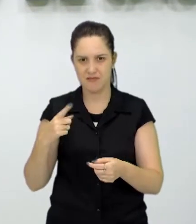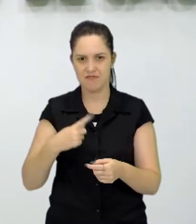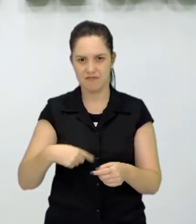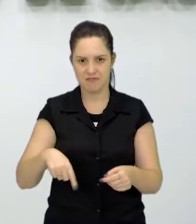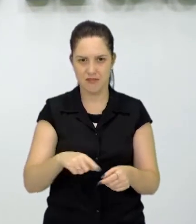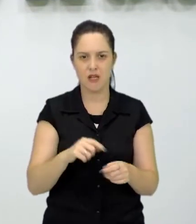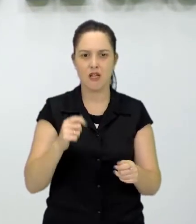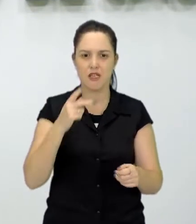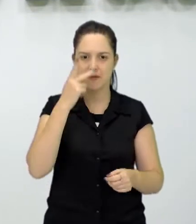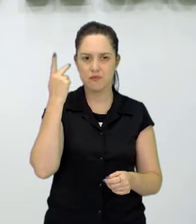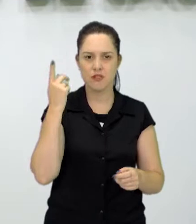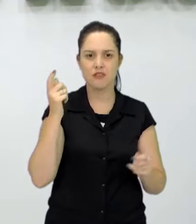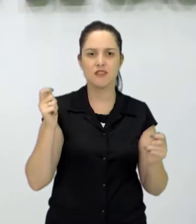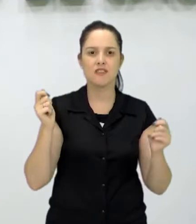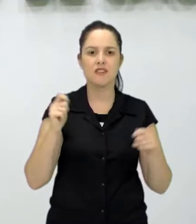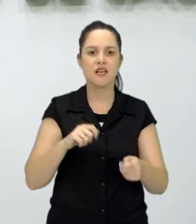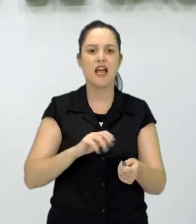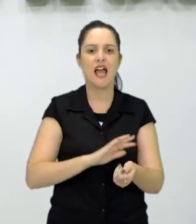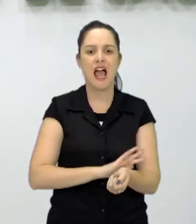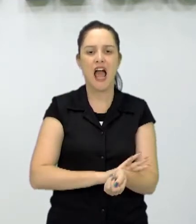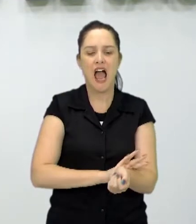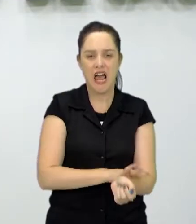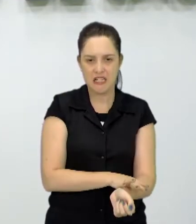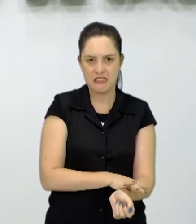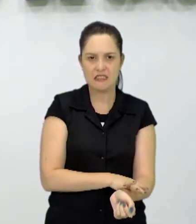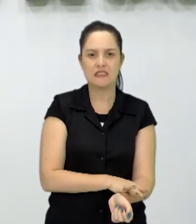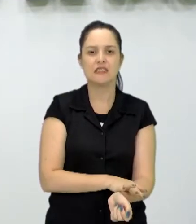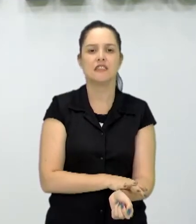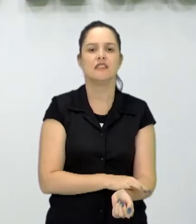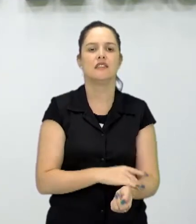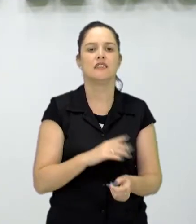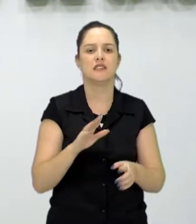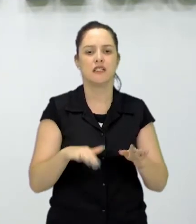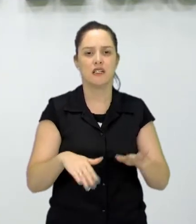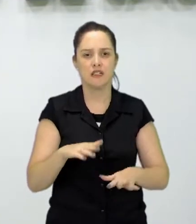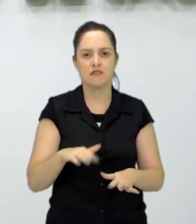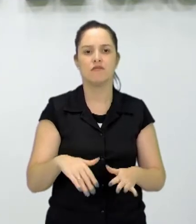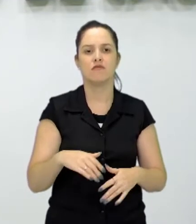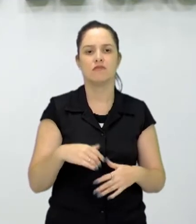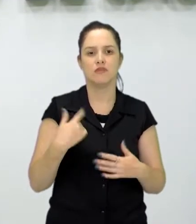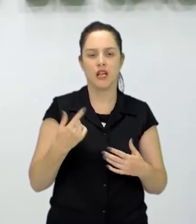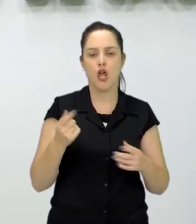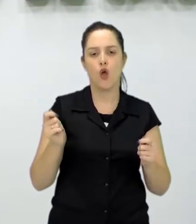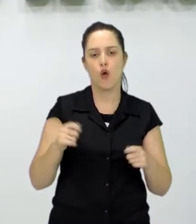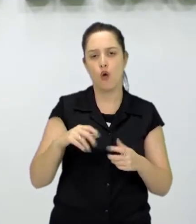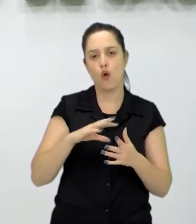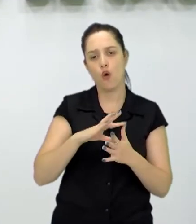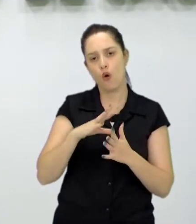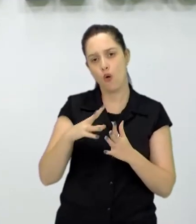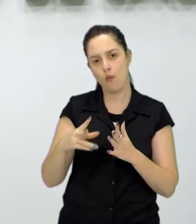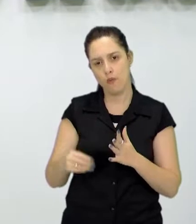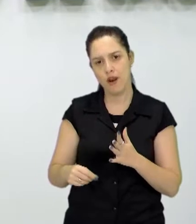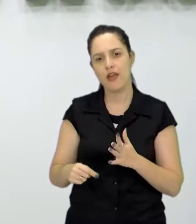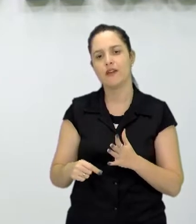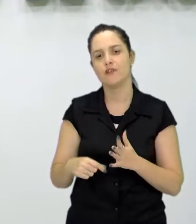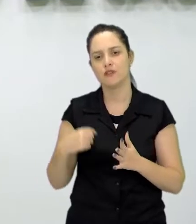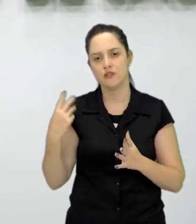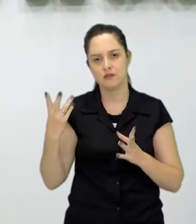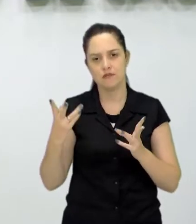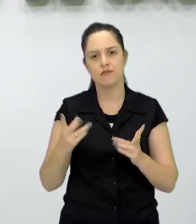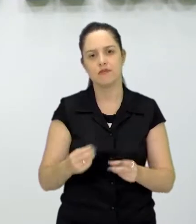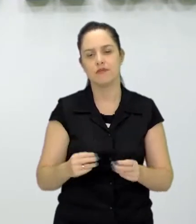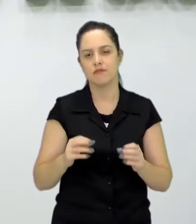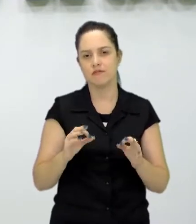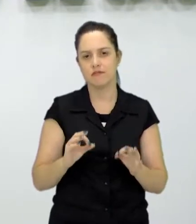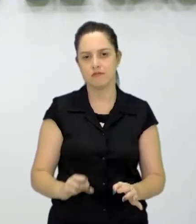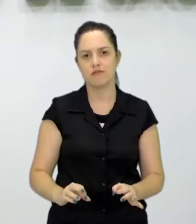as pessoas eram divididas em raças, então algumas raças seriam inferiores. Aí no meu componente eu trabalhei um pensador que é o Friedrich Hexel, que